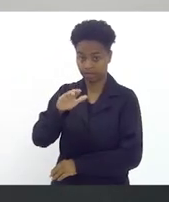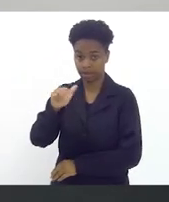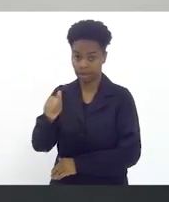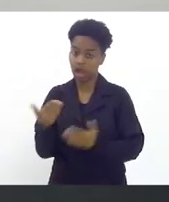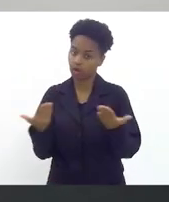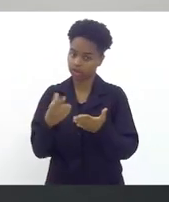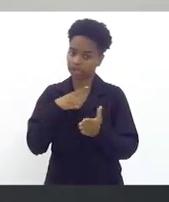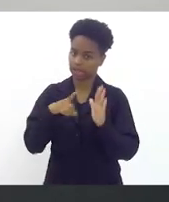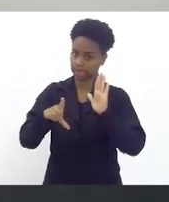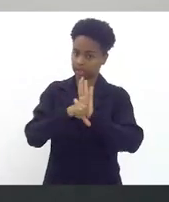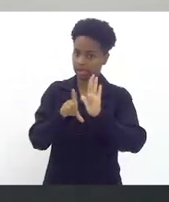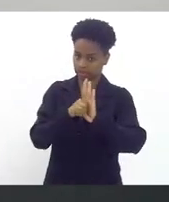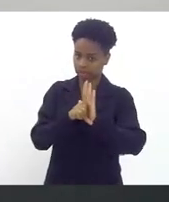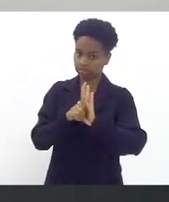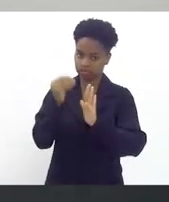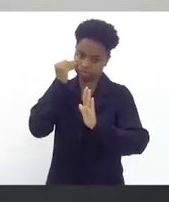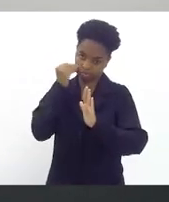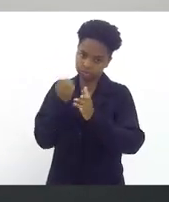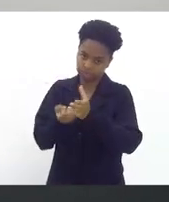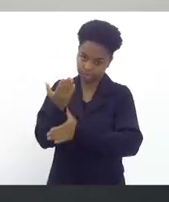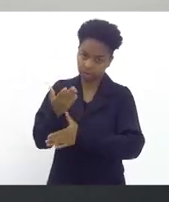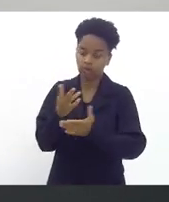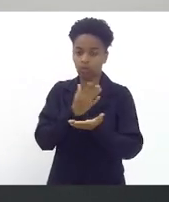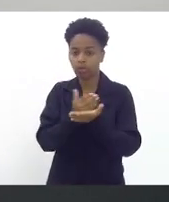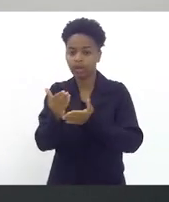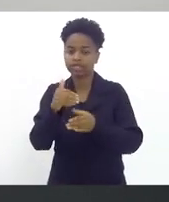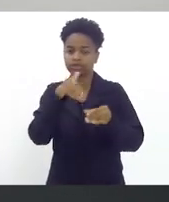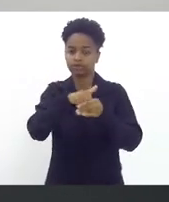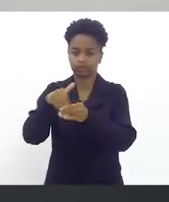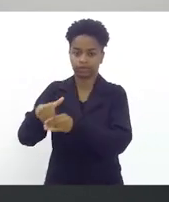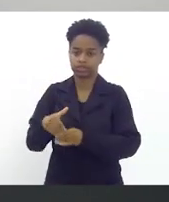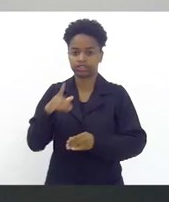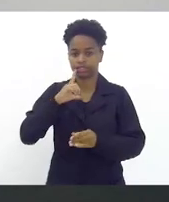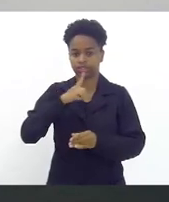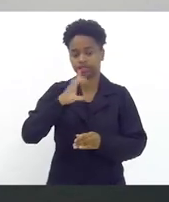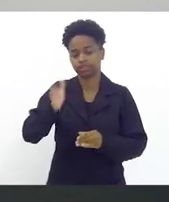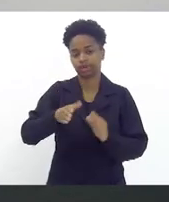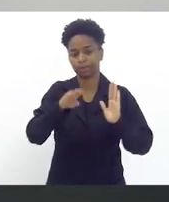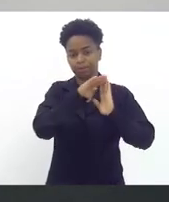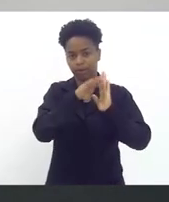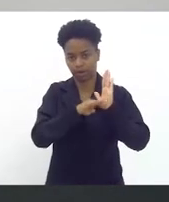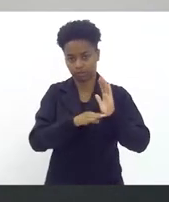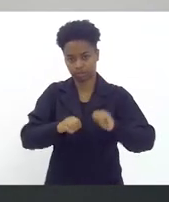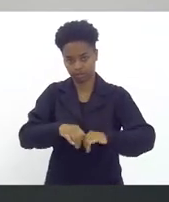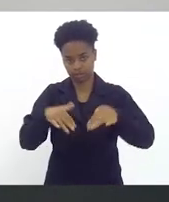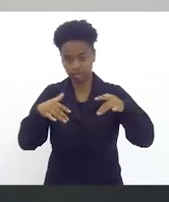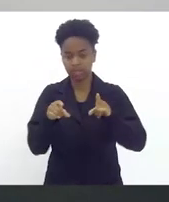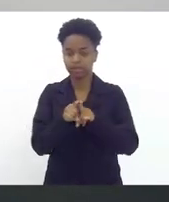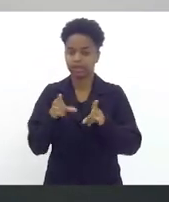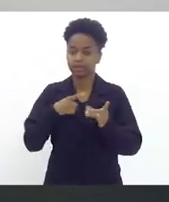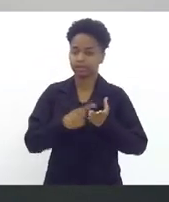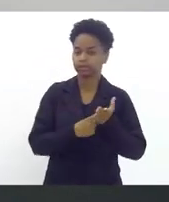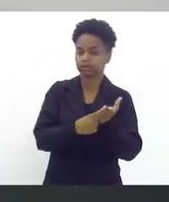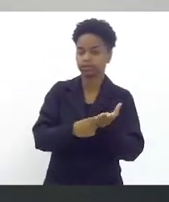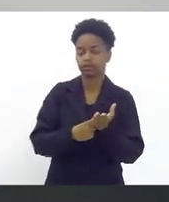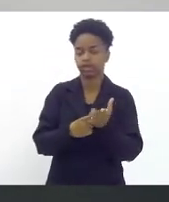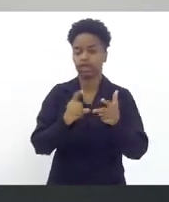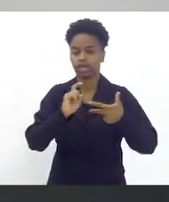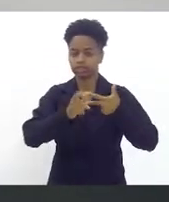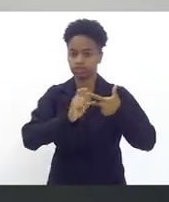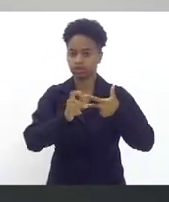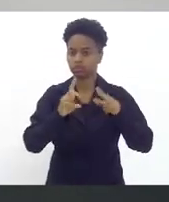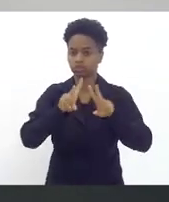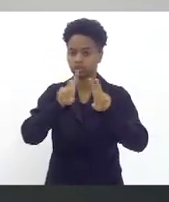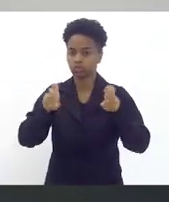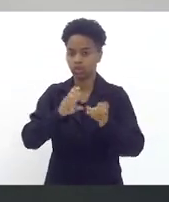lei entra em votação já essa semana já tá na pauta e já acordo com o Executivo sobre alimentos Então já